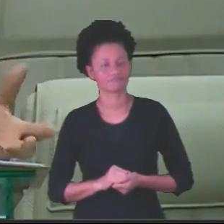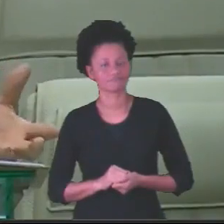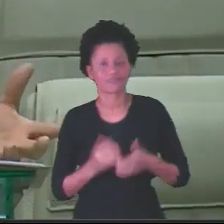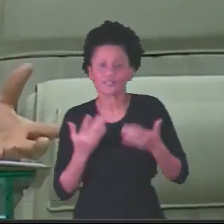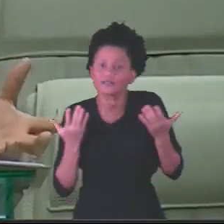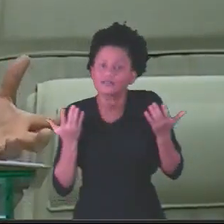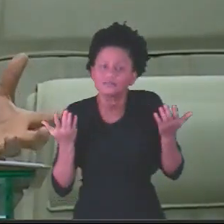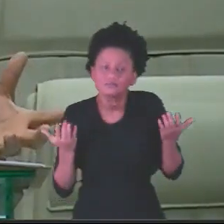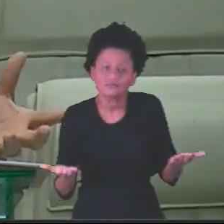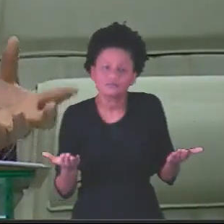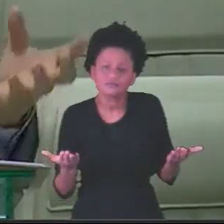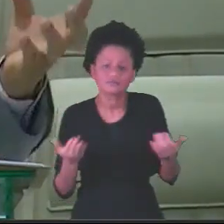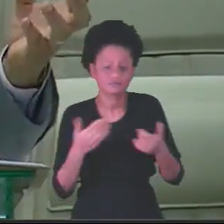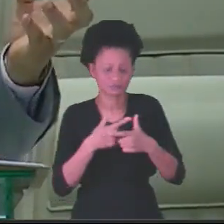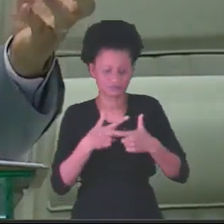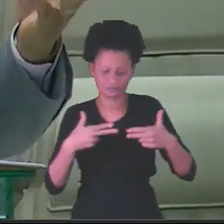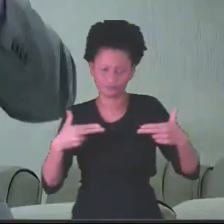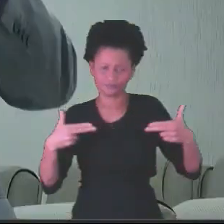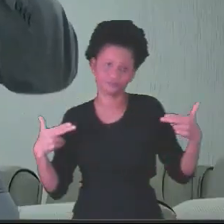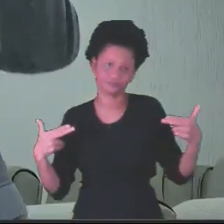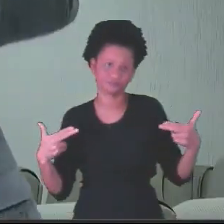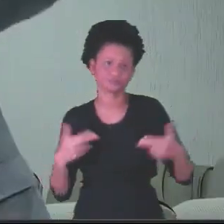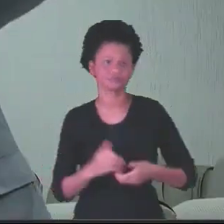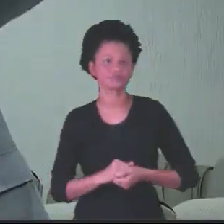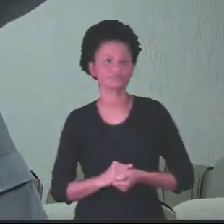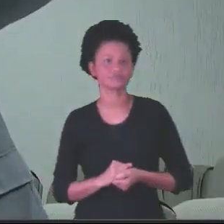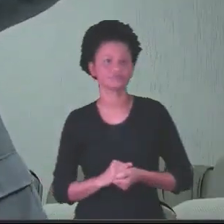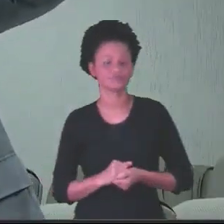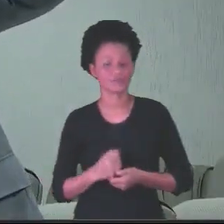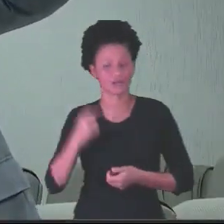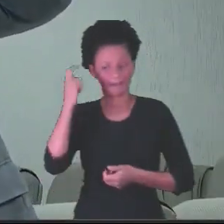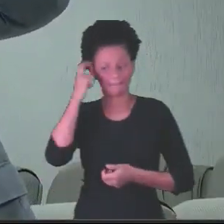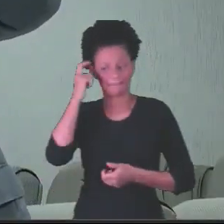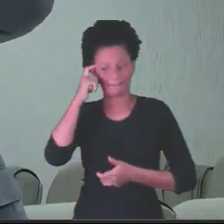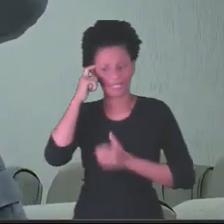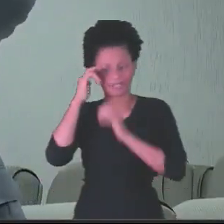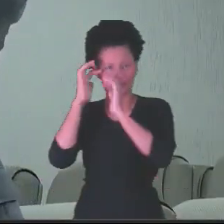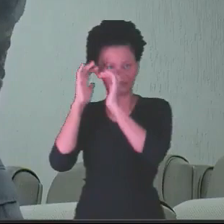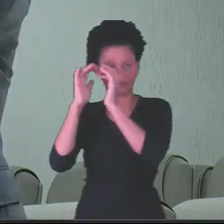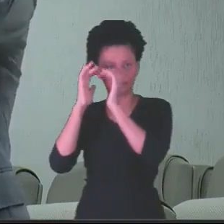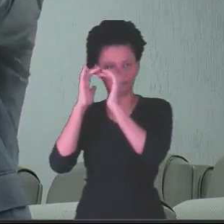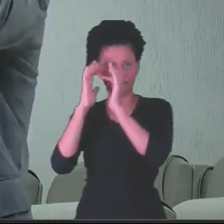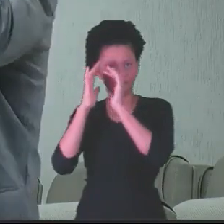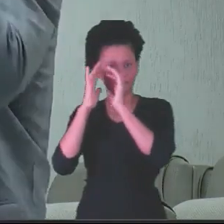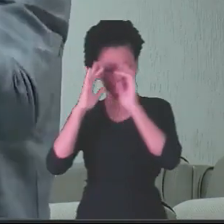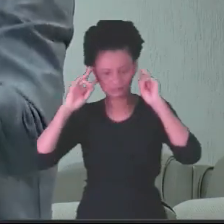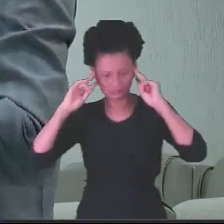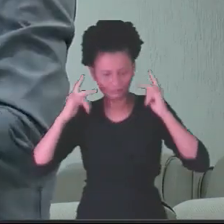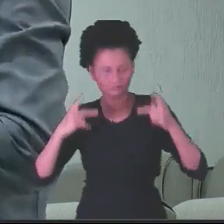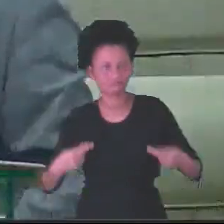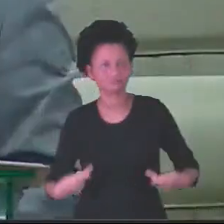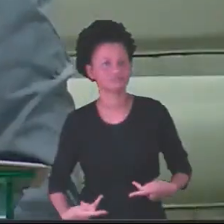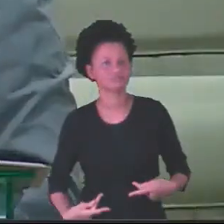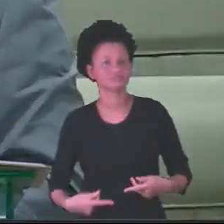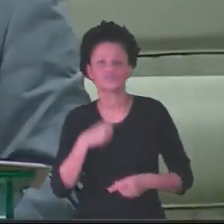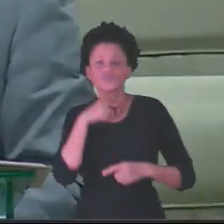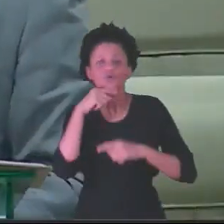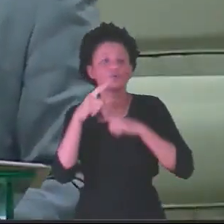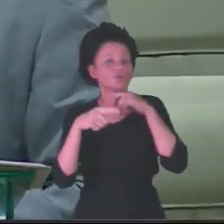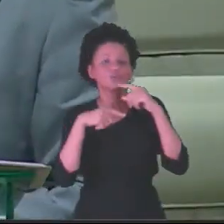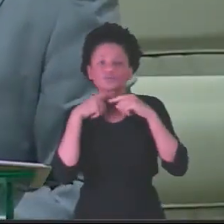bom então são coisas que a o nosso entendimento humano não dá para